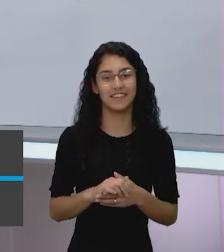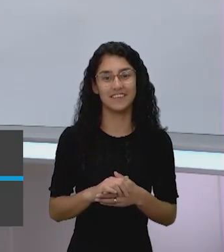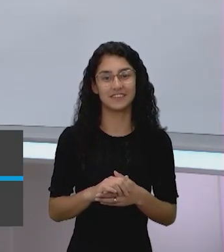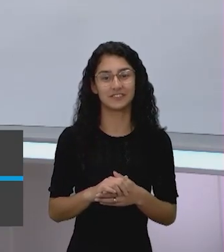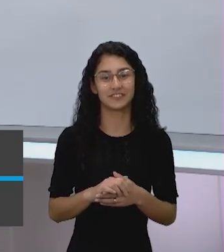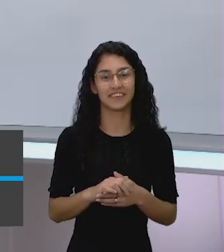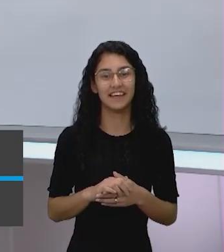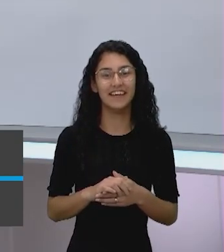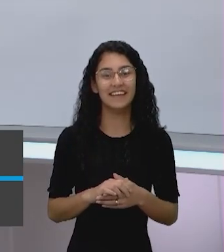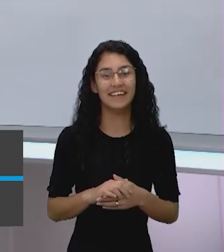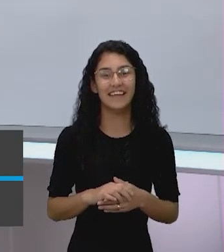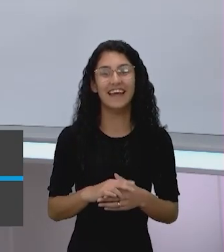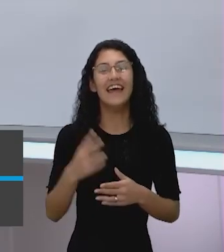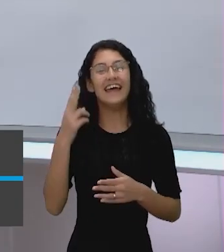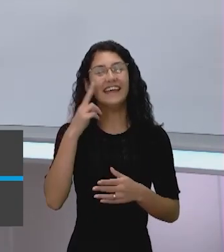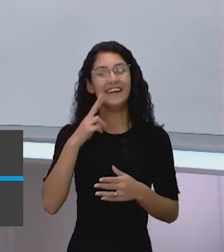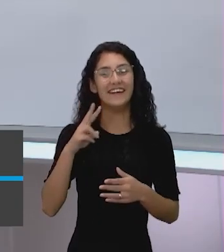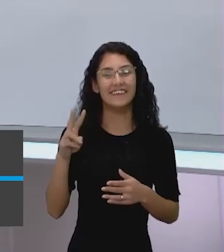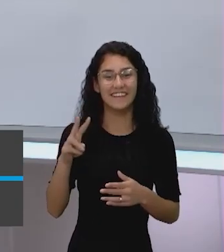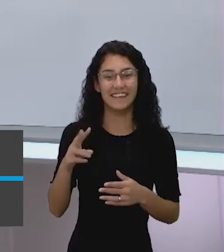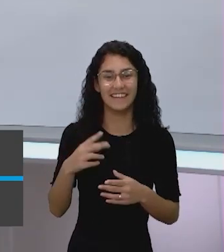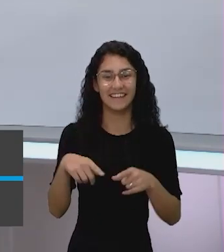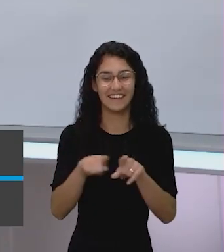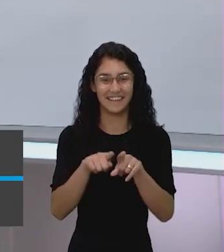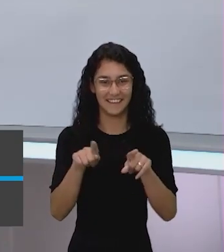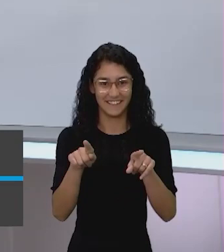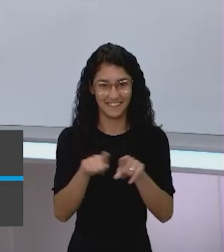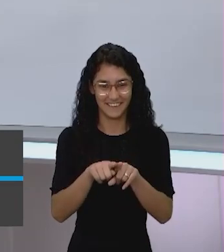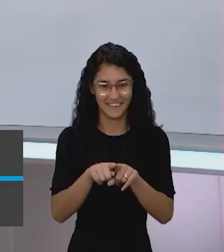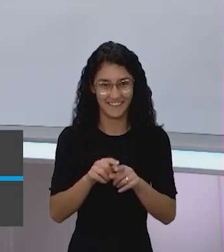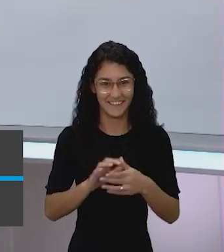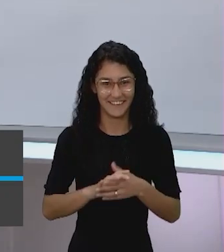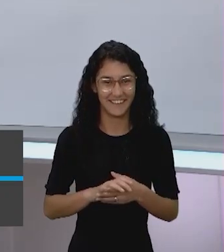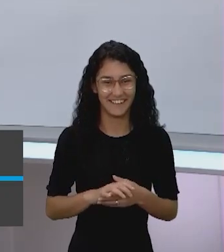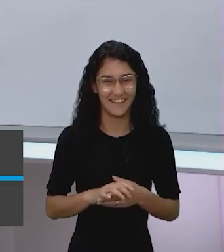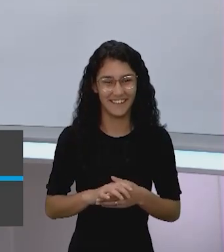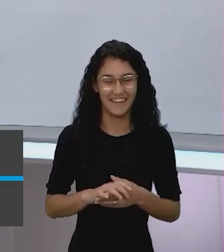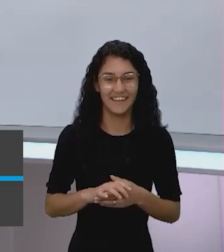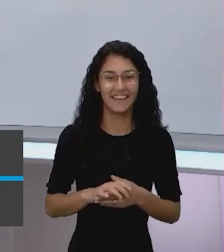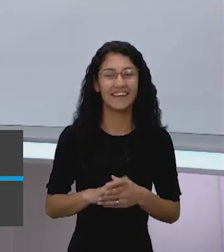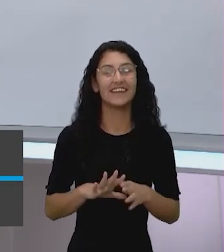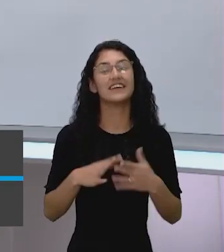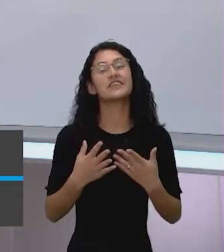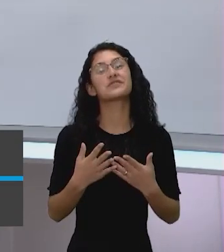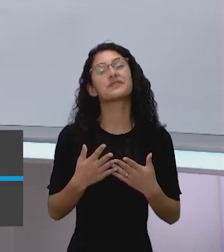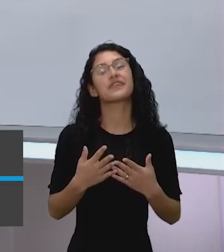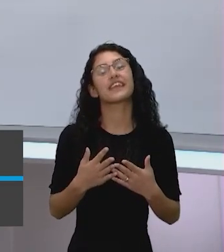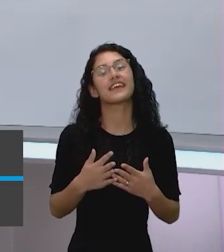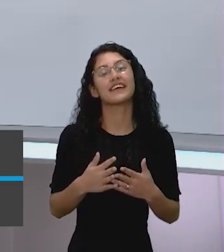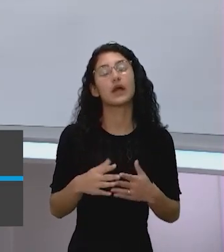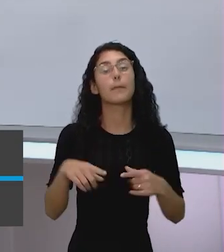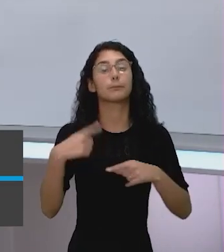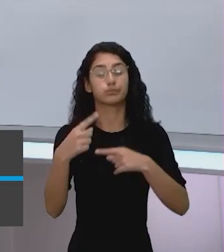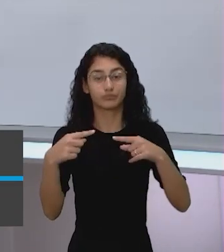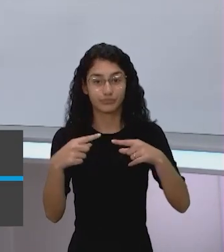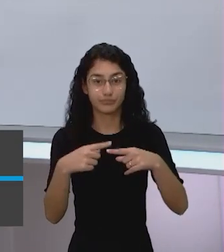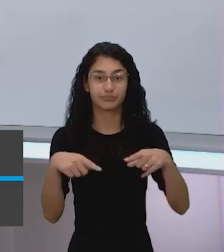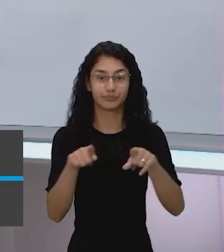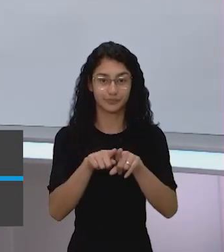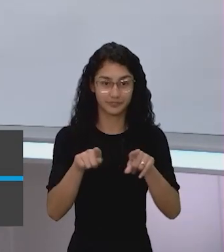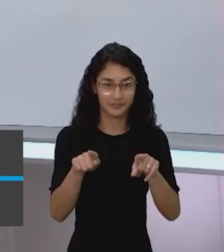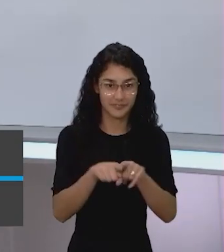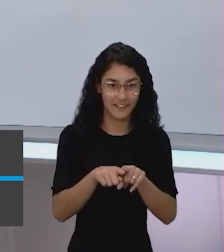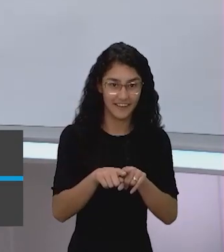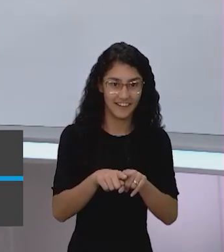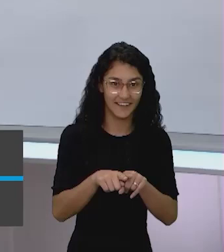realidade. E esse olhar do Milton Santos tem muito a ver também com a história de vida dele, mas nem por isso deixa de ser algo objetivo.